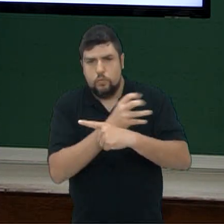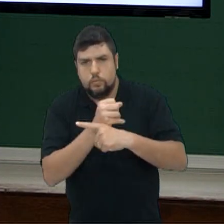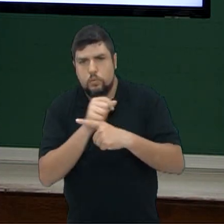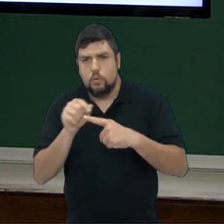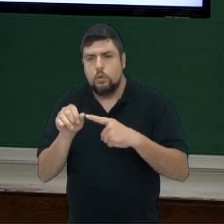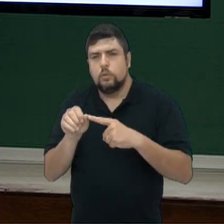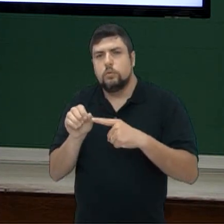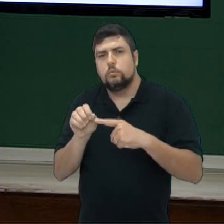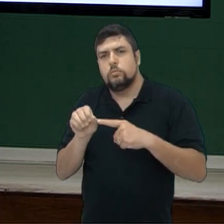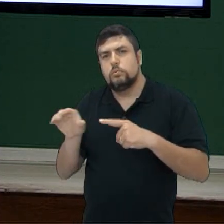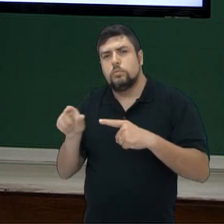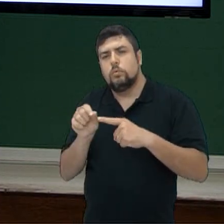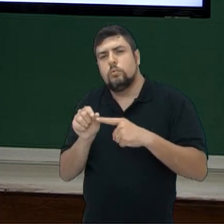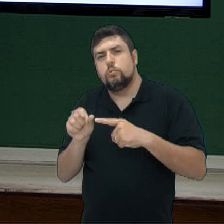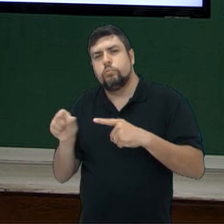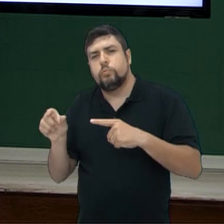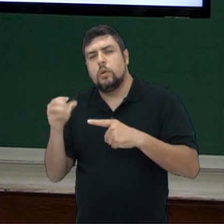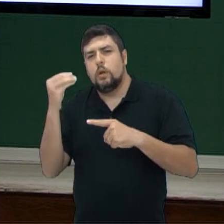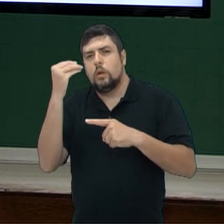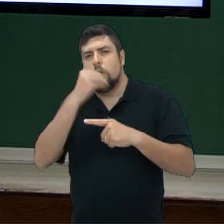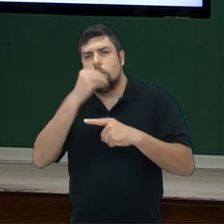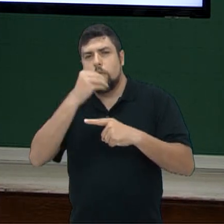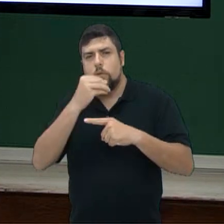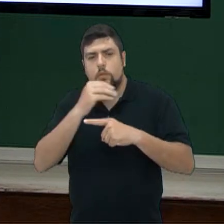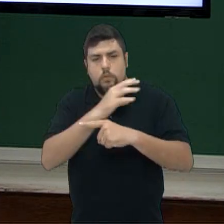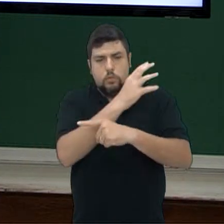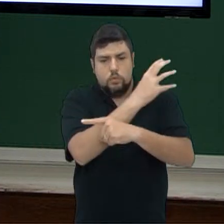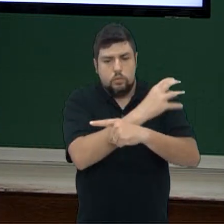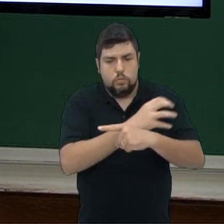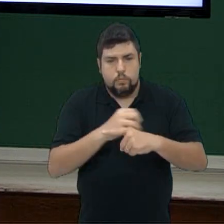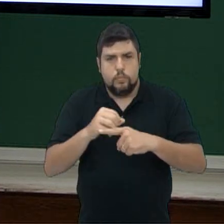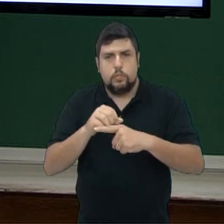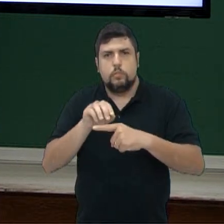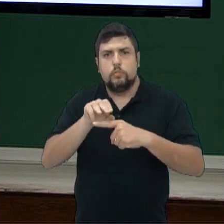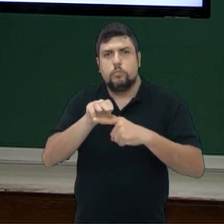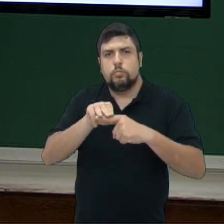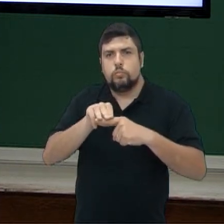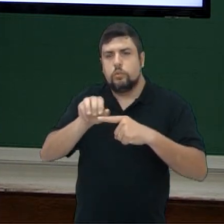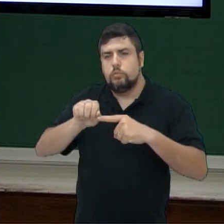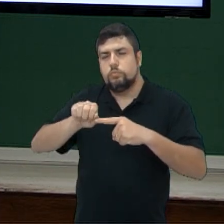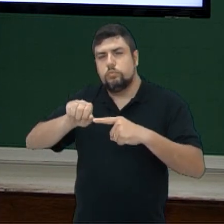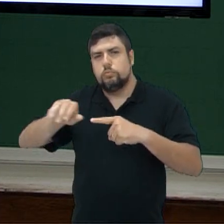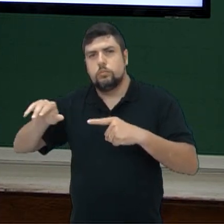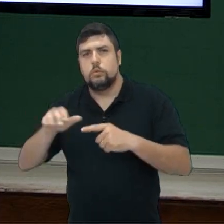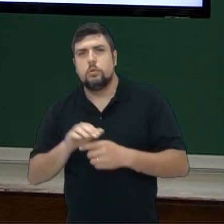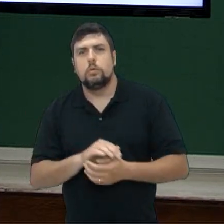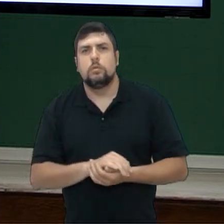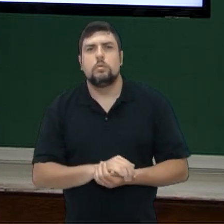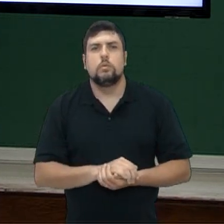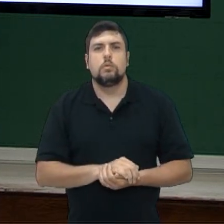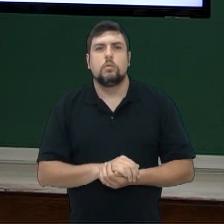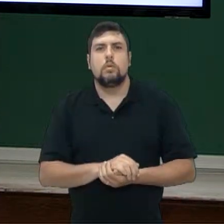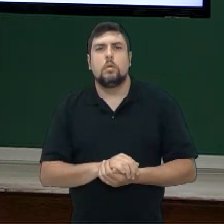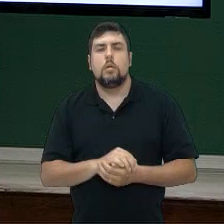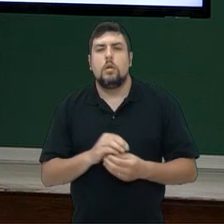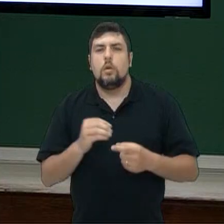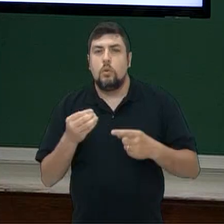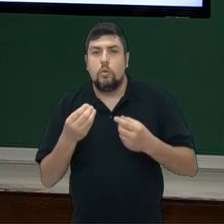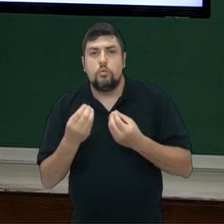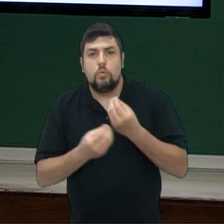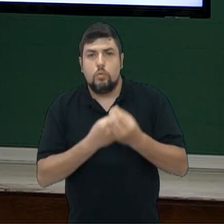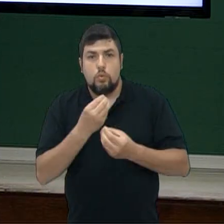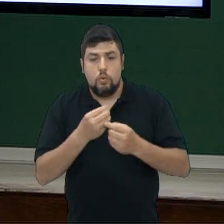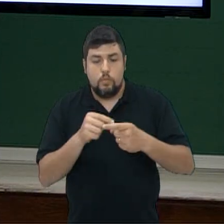condutores e os isolantes, né? Então, os semicondutores mudados, ele sofre uma ele sofre uma modificação na